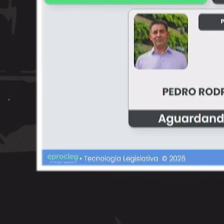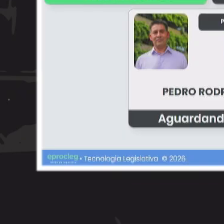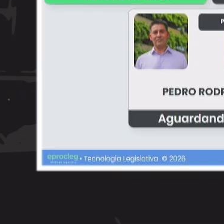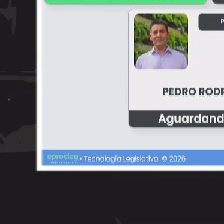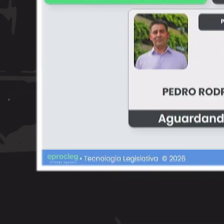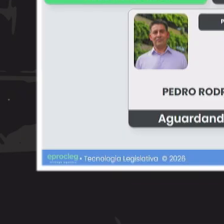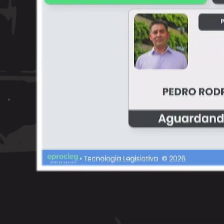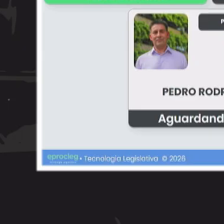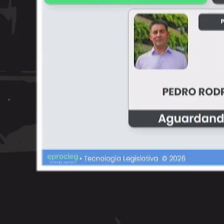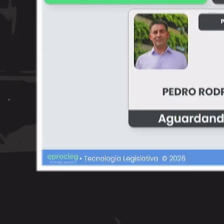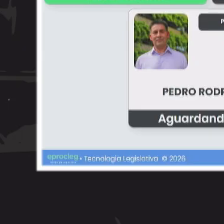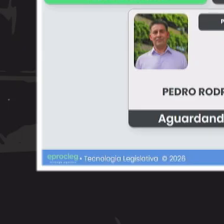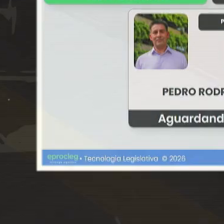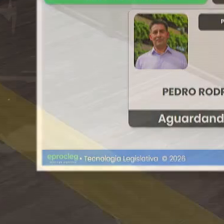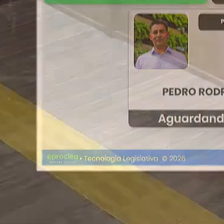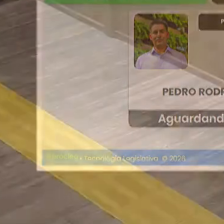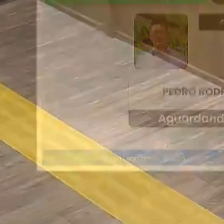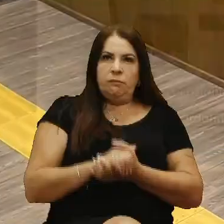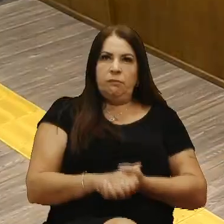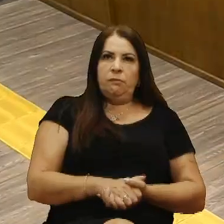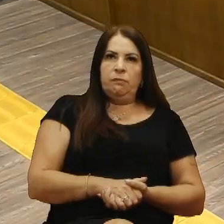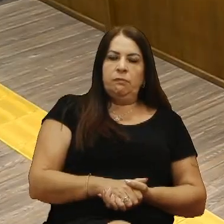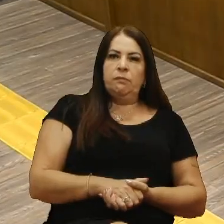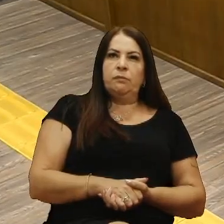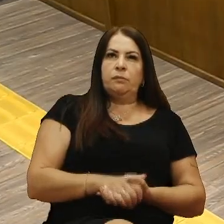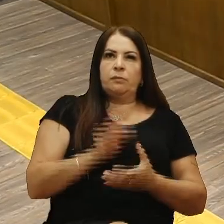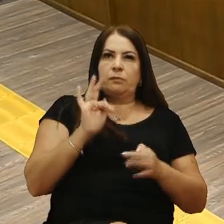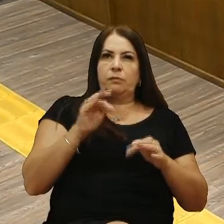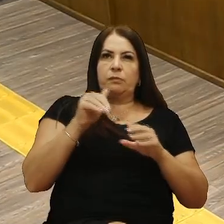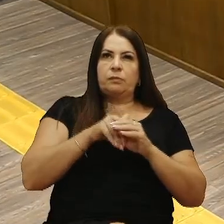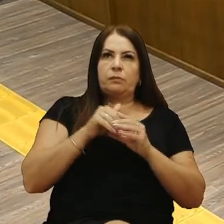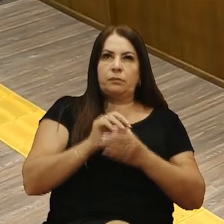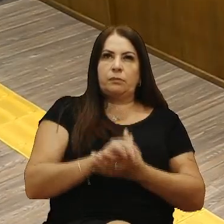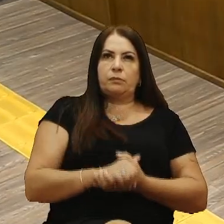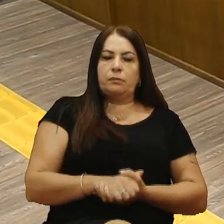Encerrado o registro dos votos. Encerrada a votação.